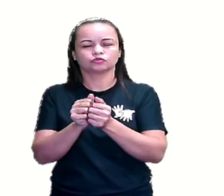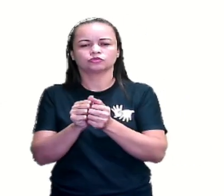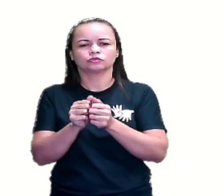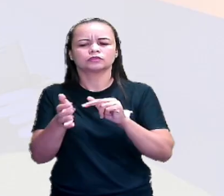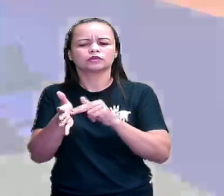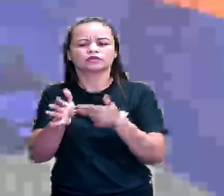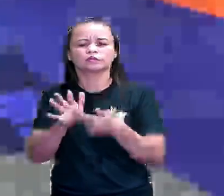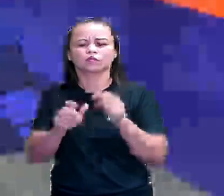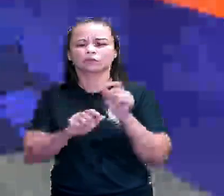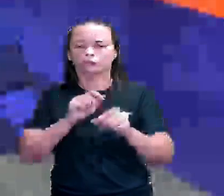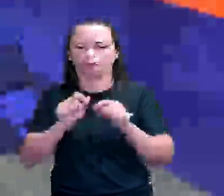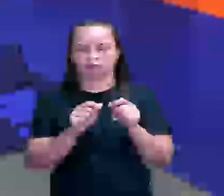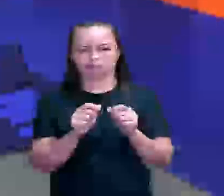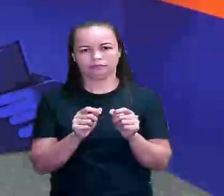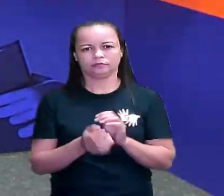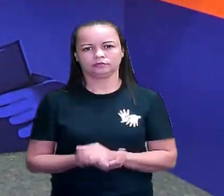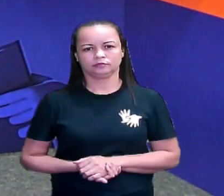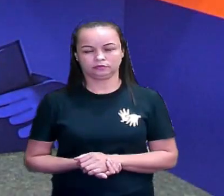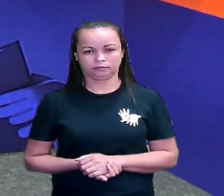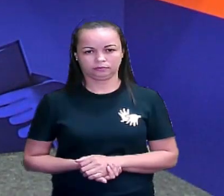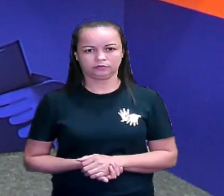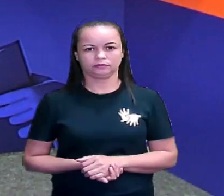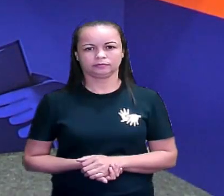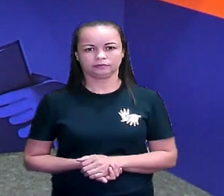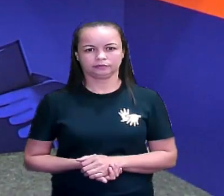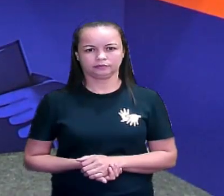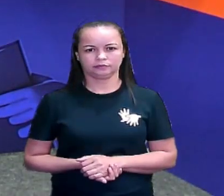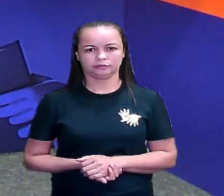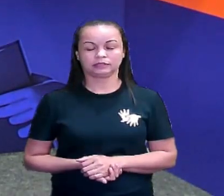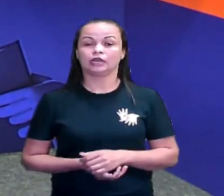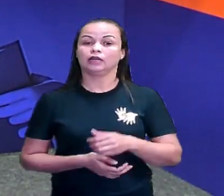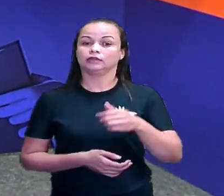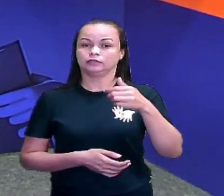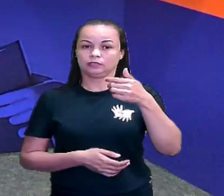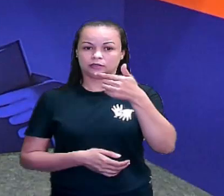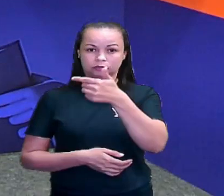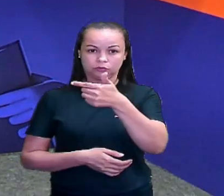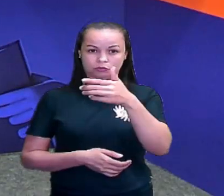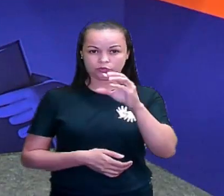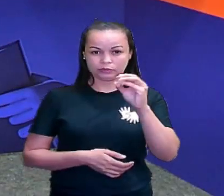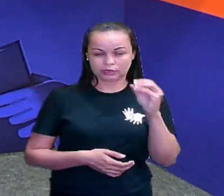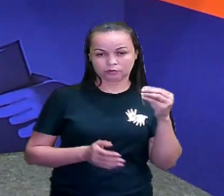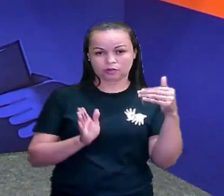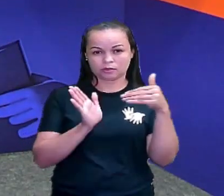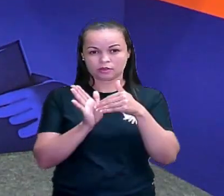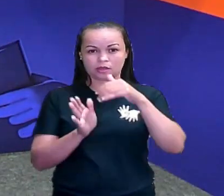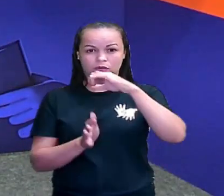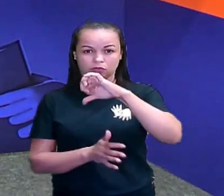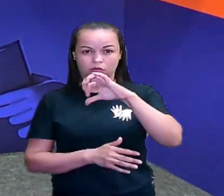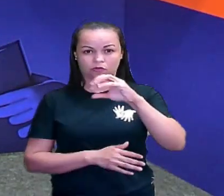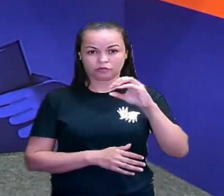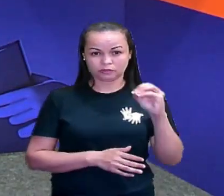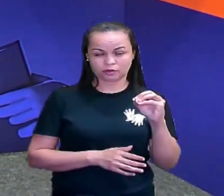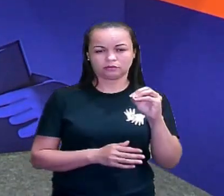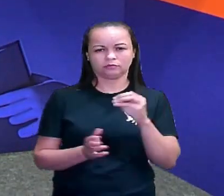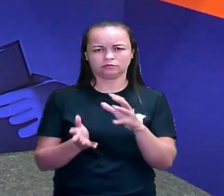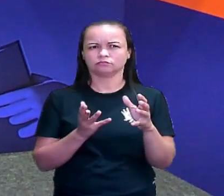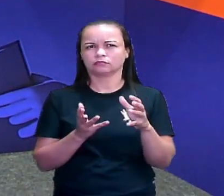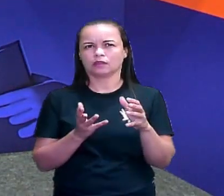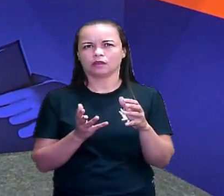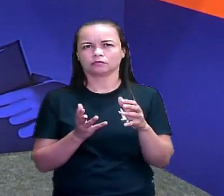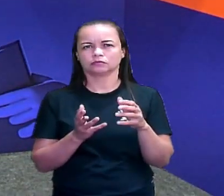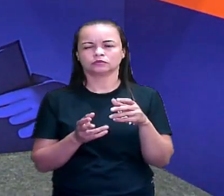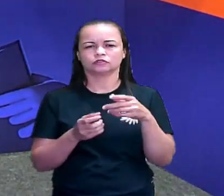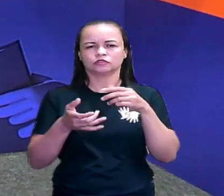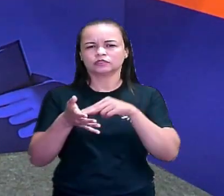significa isso? Do 200 ao 900, quando a gente for falar assim, eu tenho 200